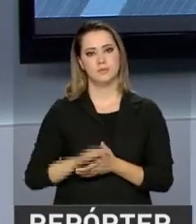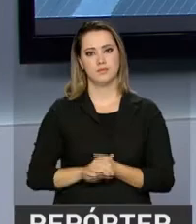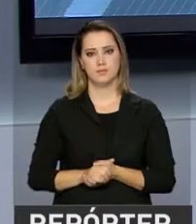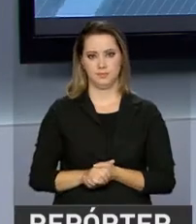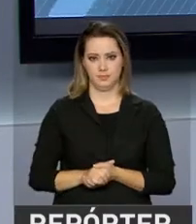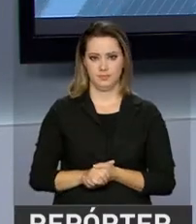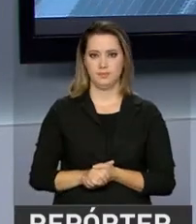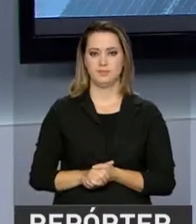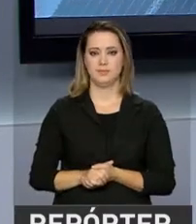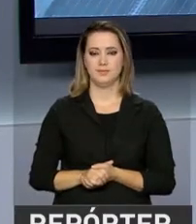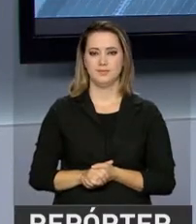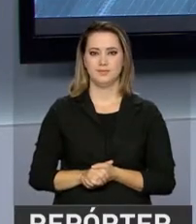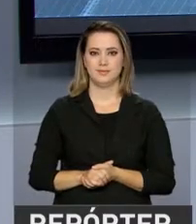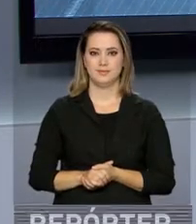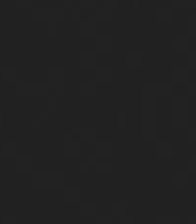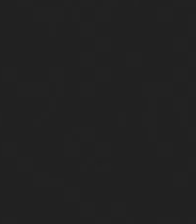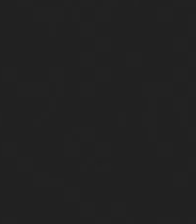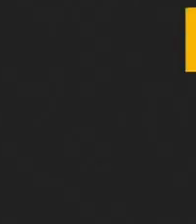do governo federal